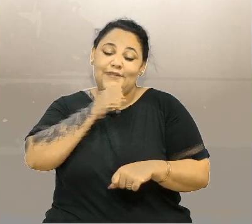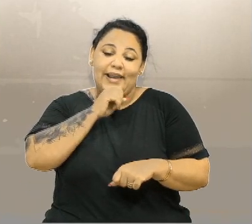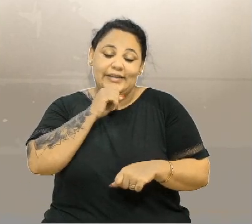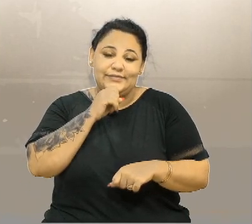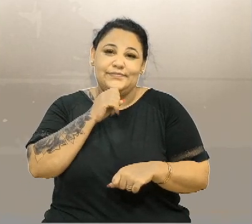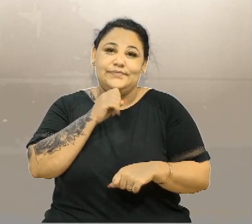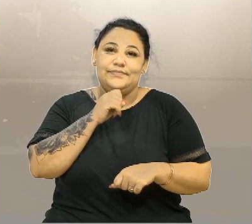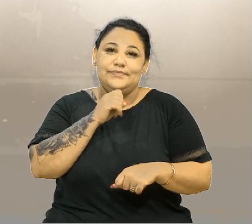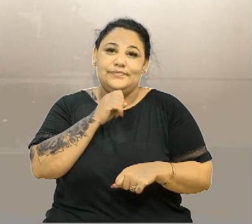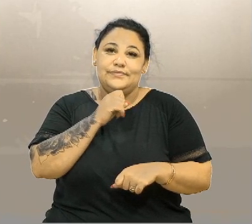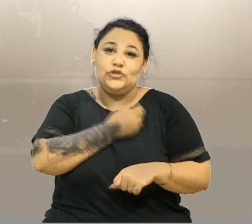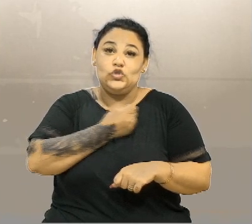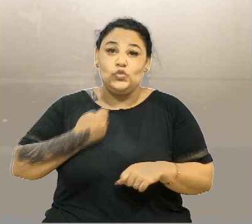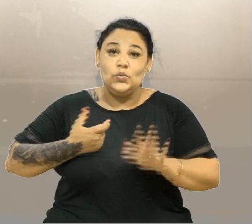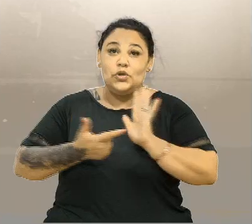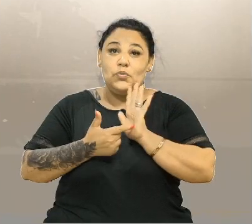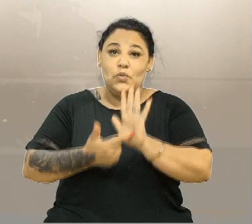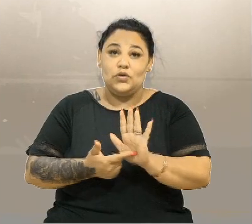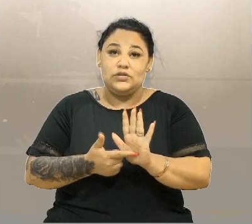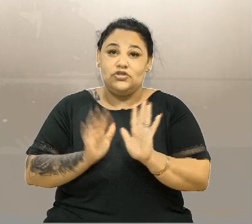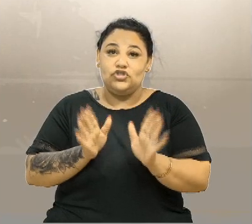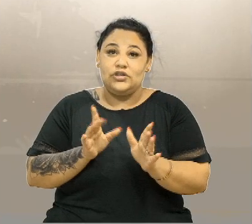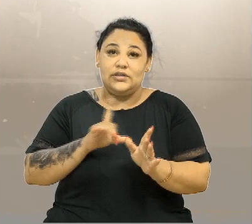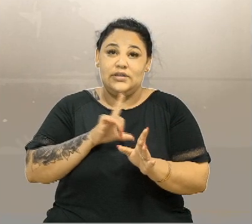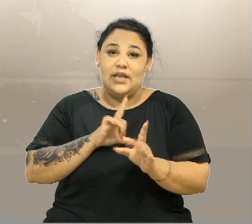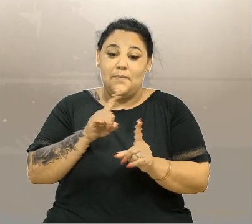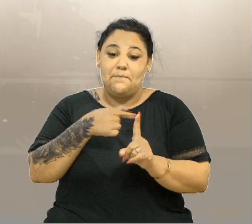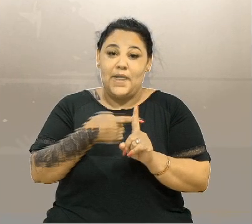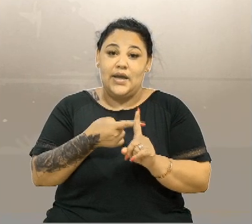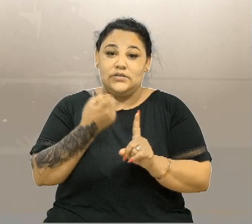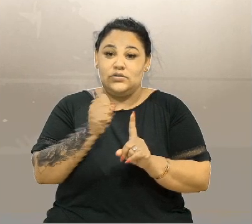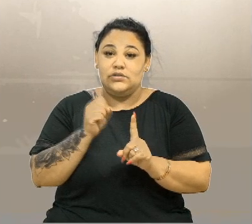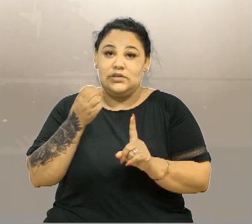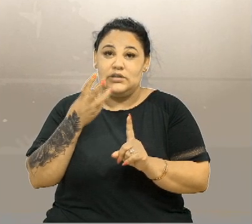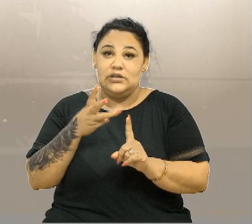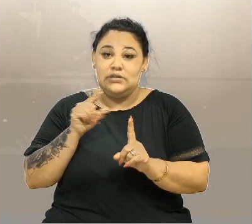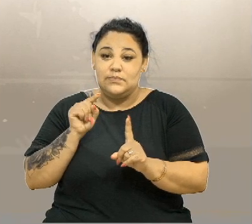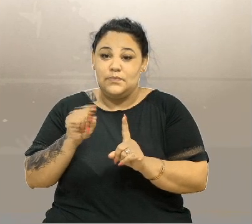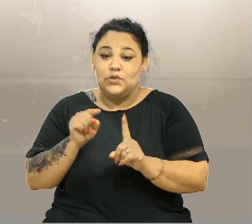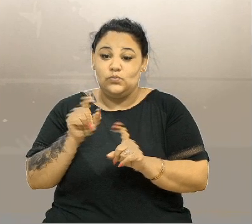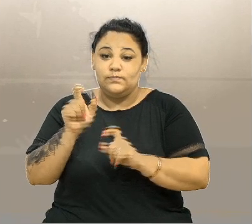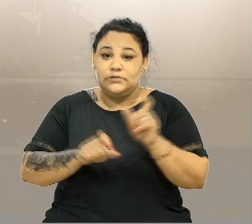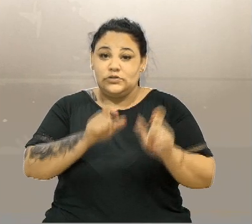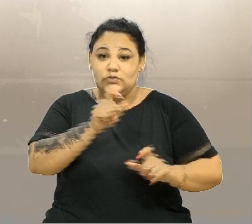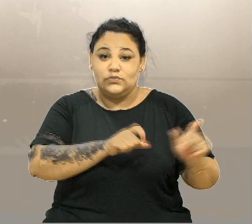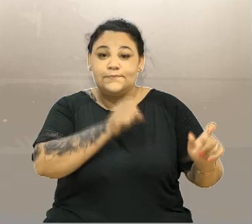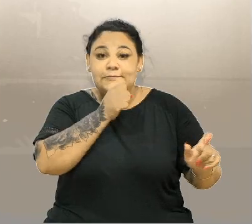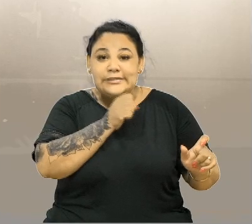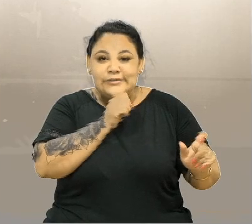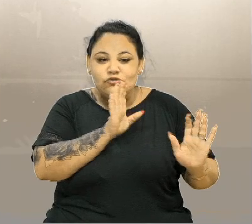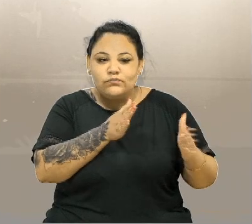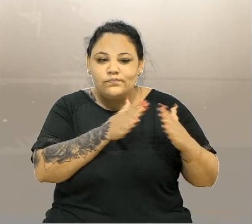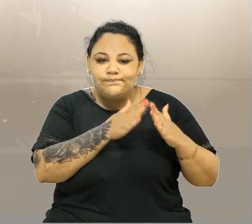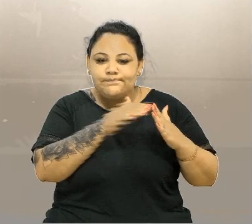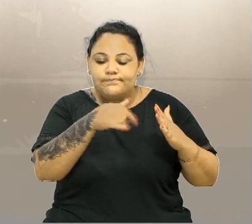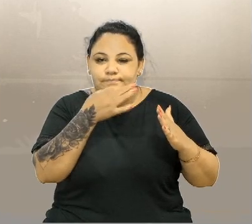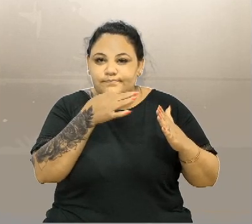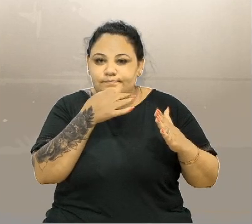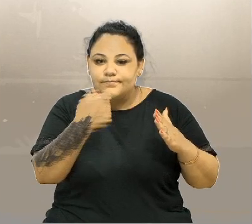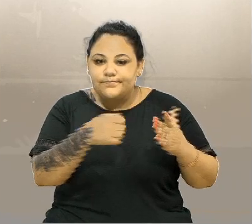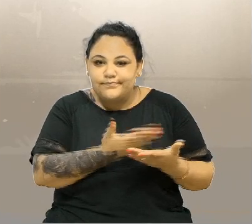censo demográfico mostra que hoje a gente já tem mais de 83 mil pessoas idosas morando aqui em Caxias e que precisam desse espaço.